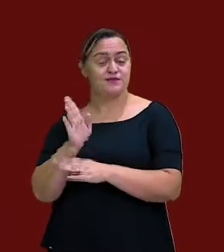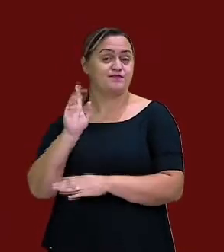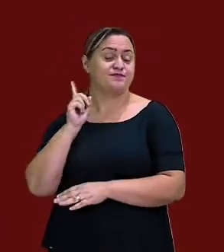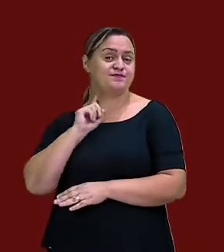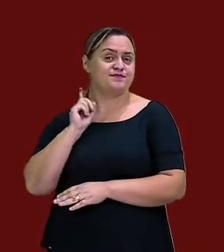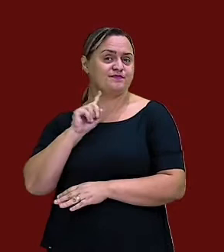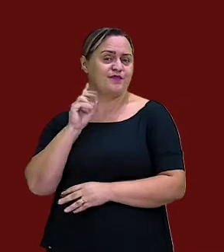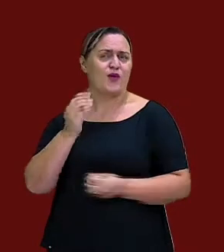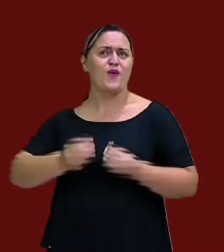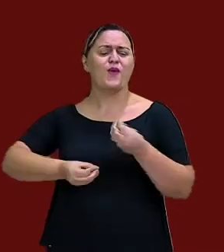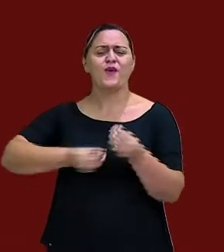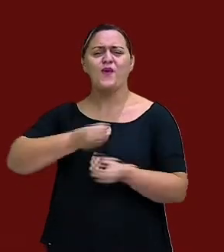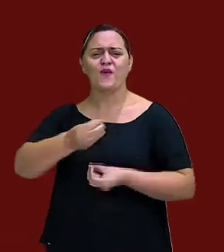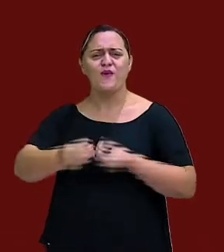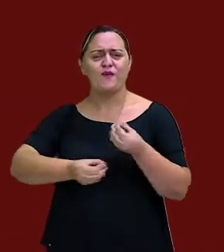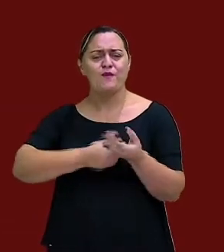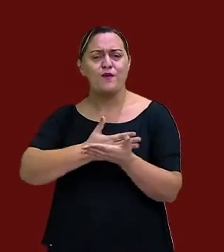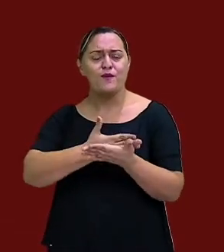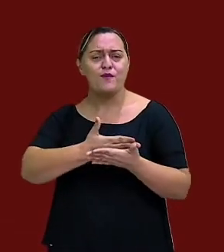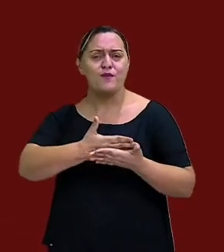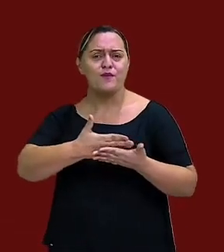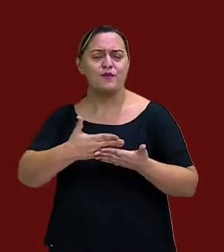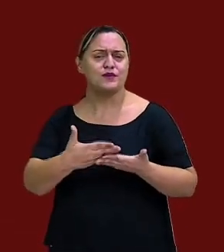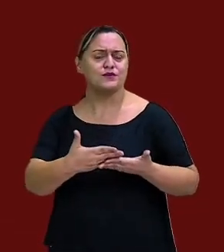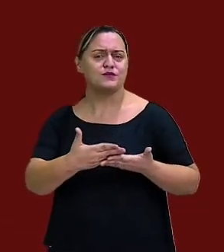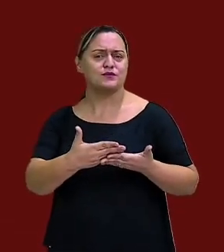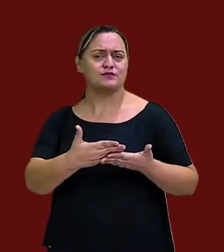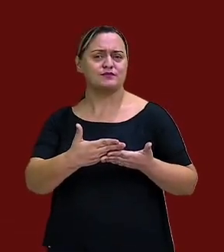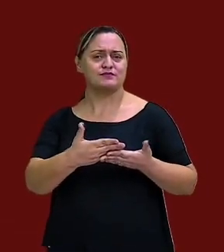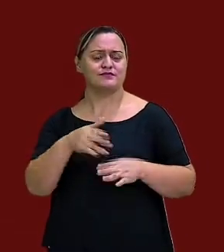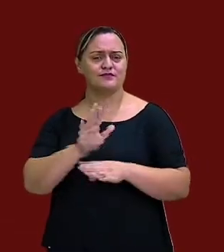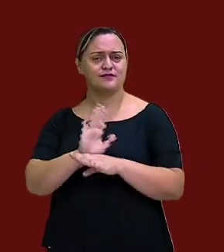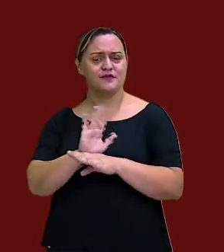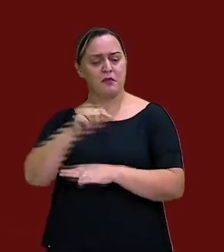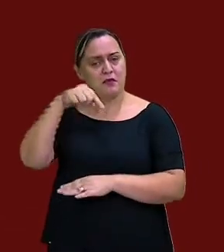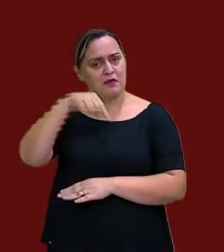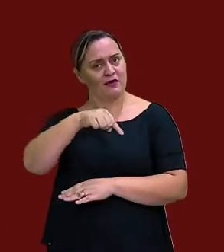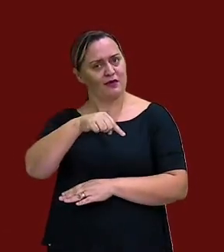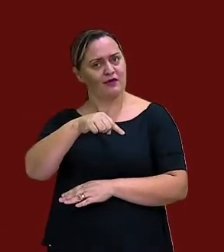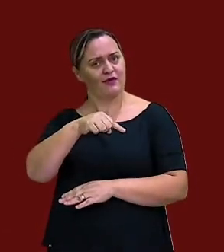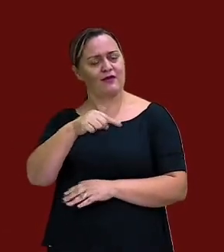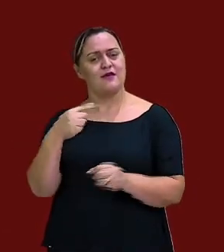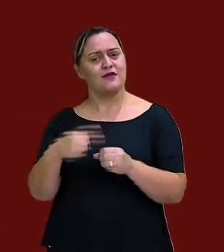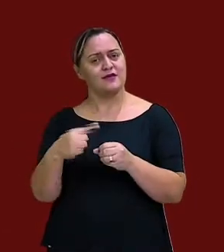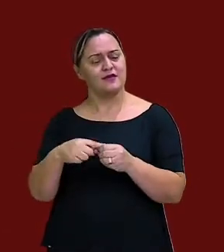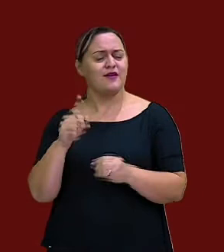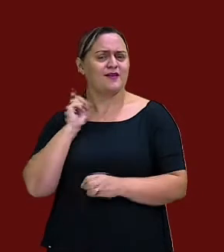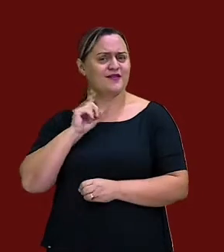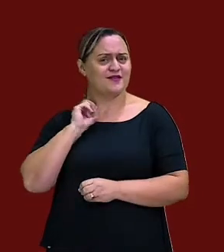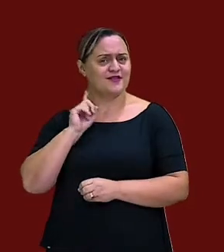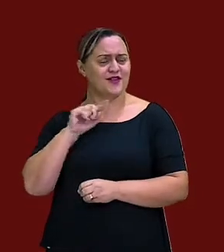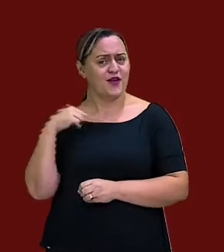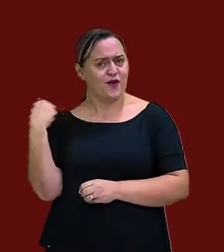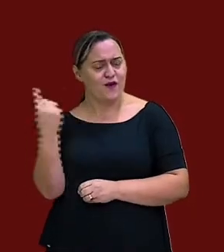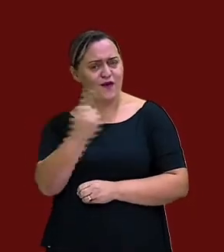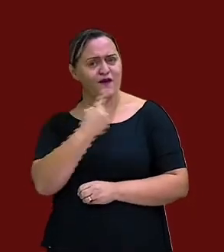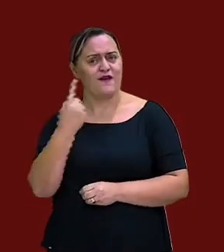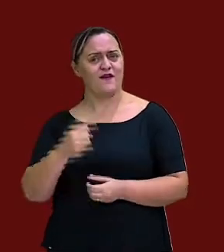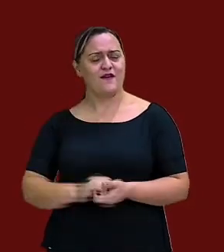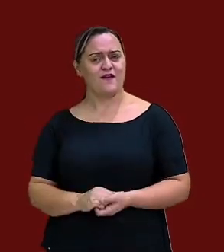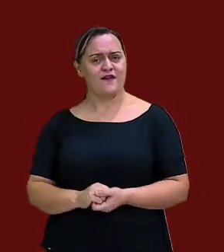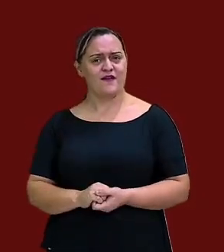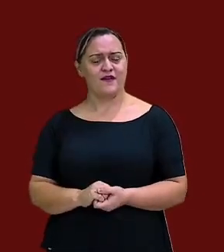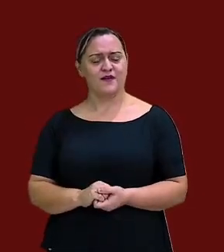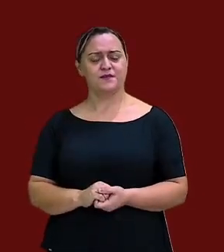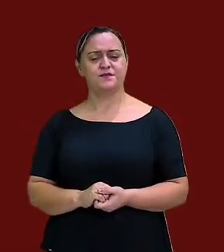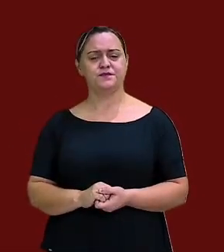o cinema em Minas? Como foi? Vamos aprender juntinhos aqui? Então, foi mais ou menos